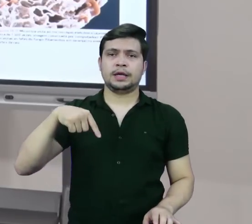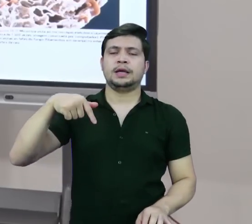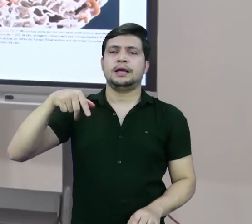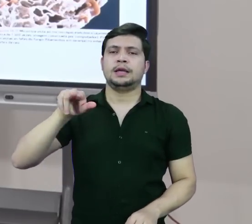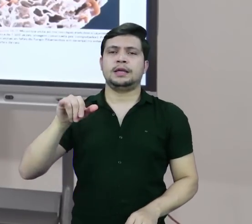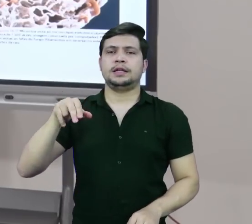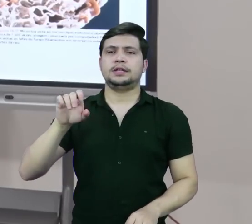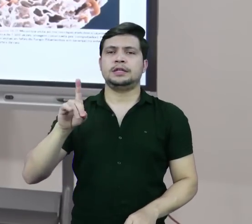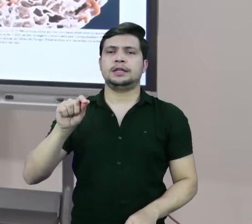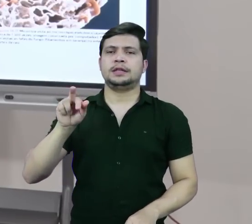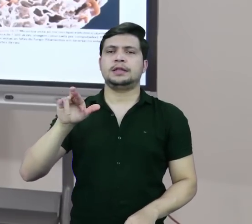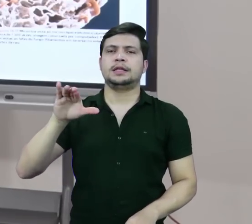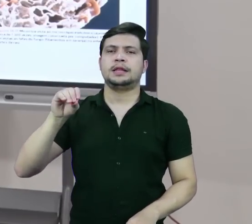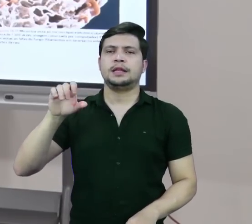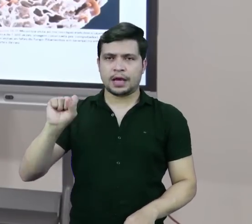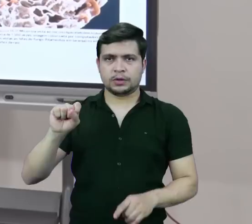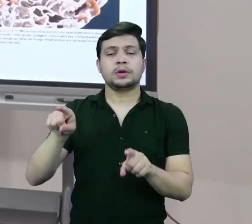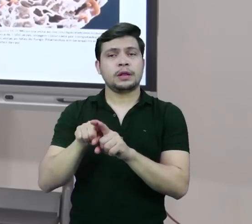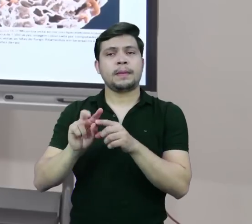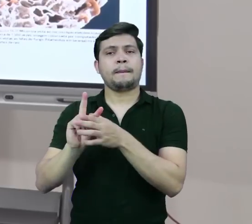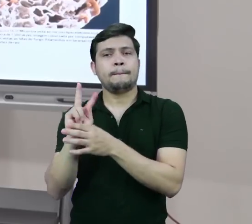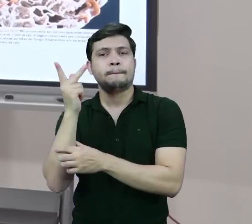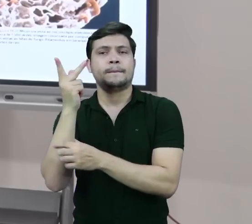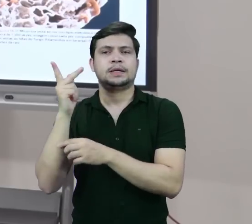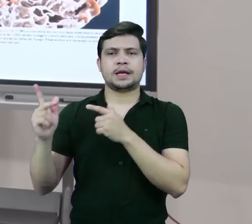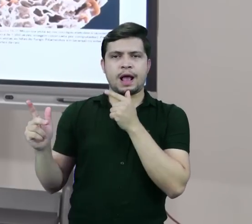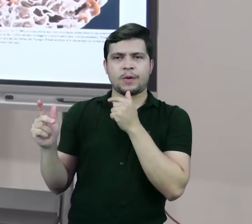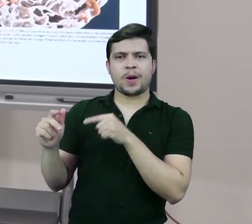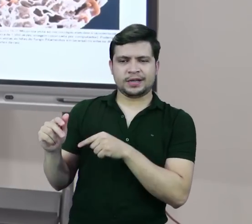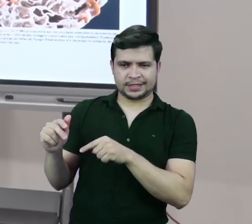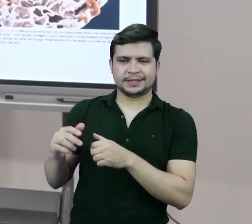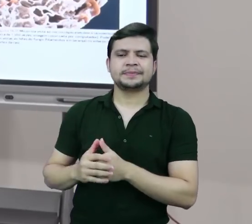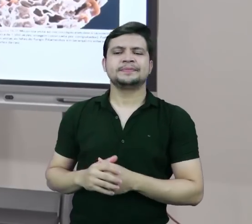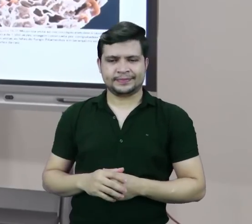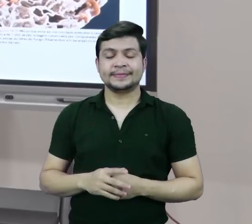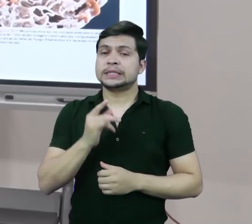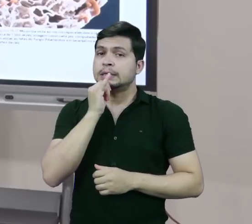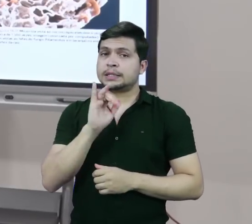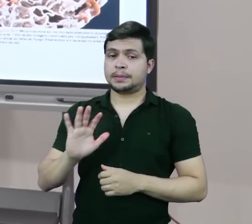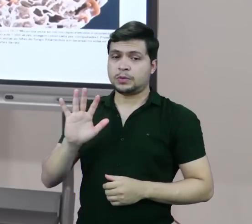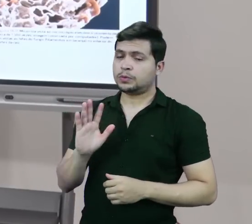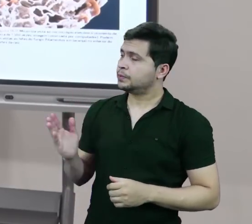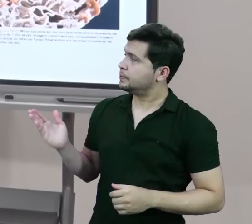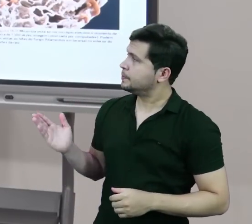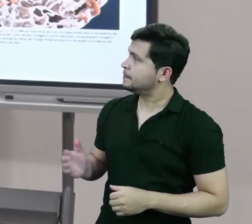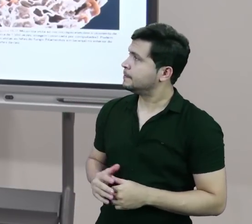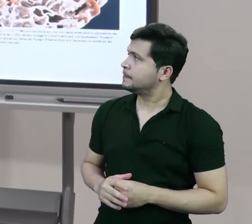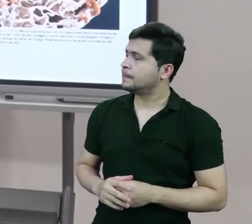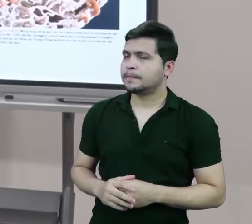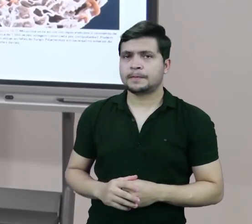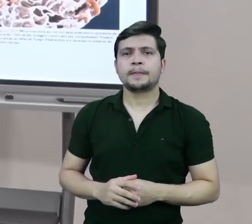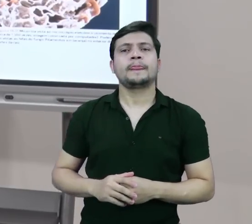das águas-vivas e das anêmonas. Eu tenho aqui, gente, um quinidário, né, uma anêmona, que